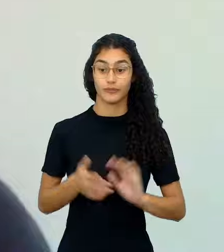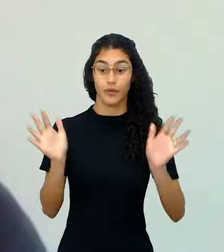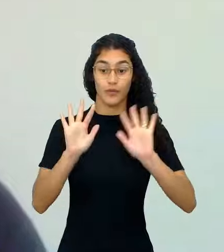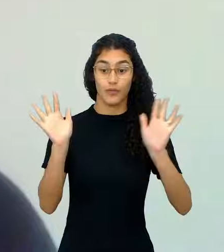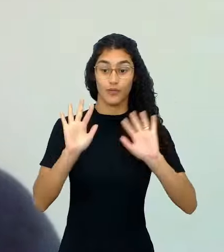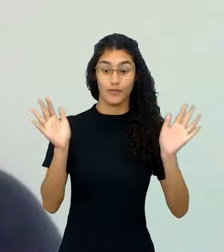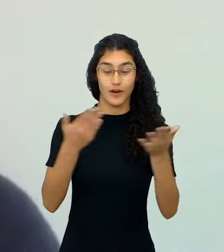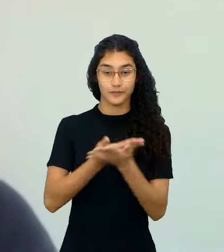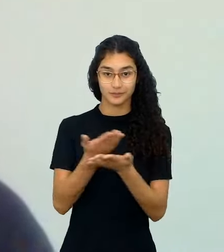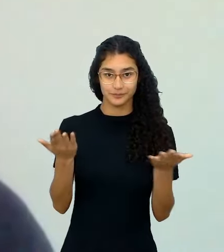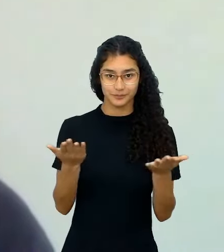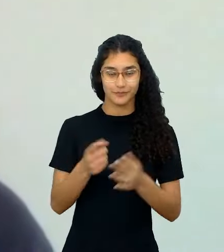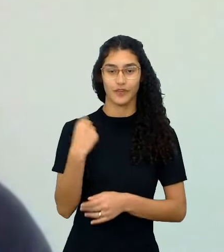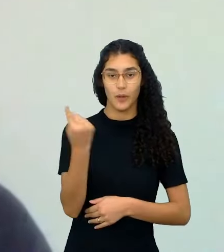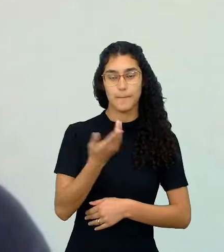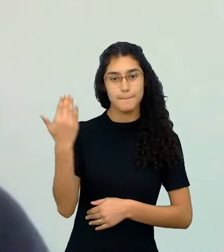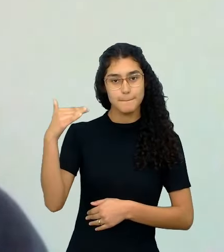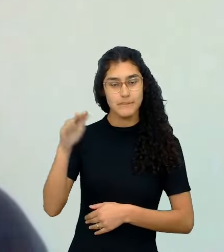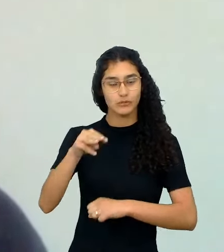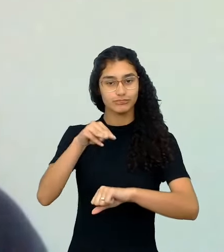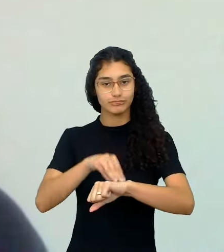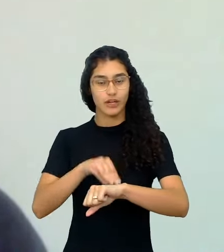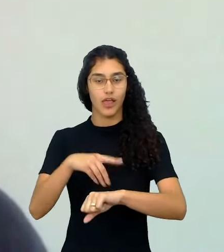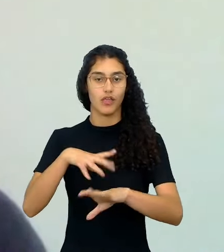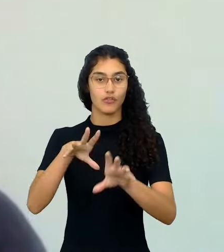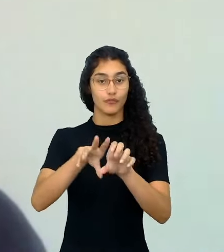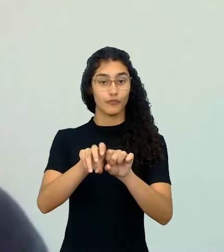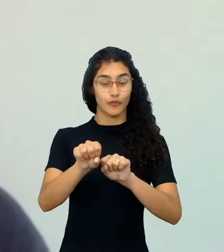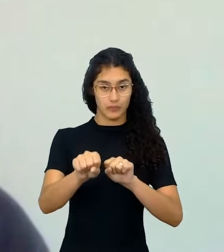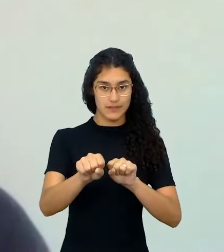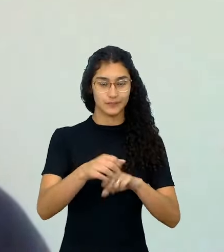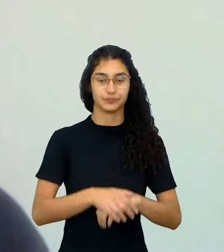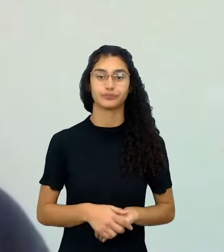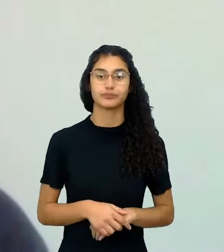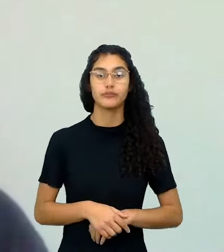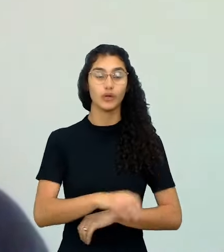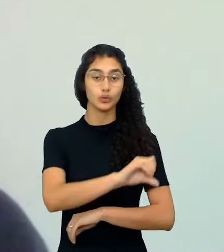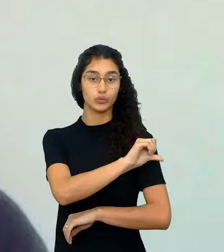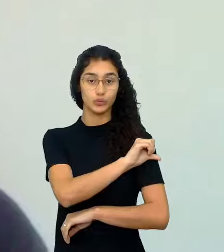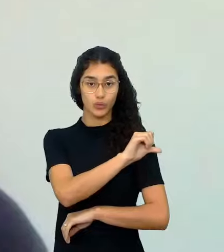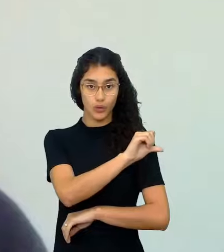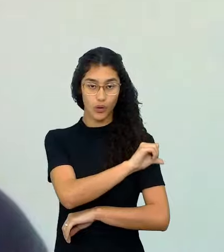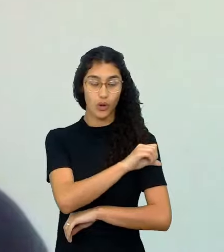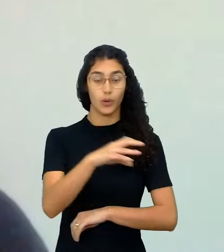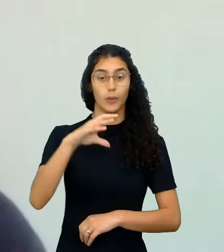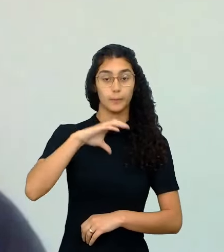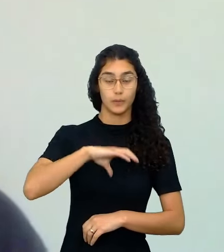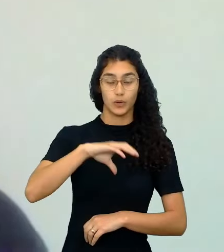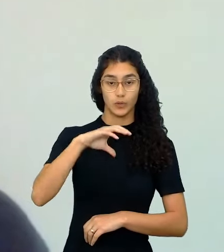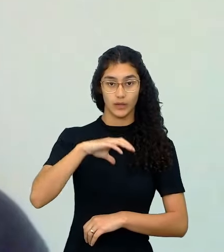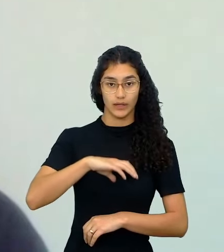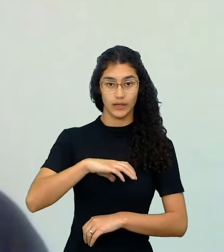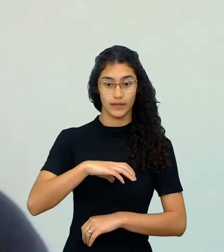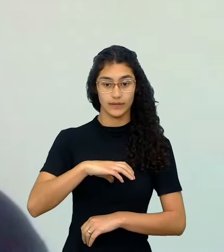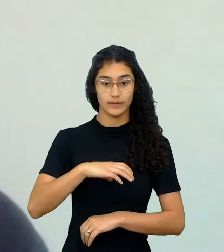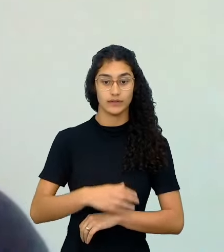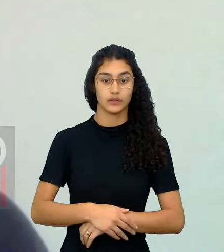Olá, pessoal. Estamos aqui para mais um momento de formação dos nonos anos, língua portuguesa, nonos anos do